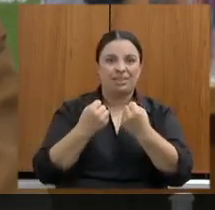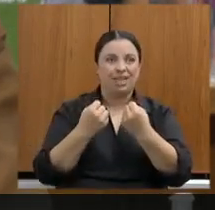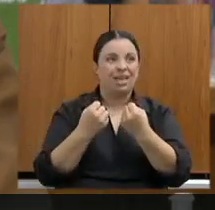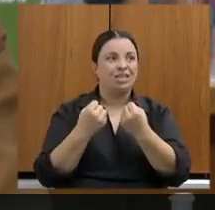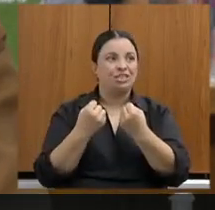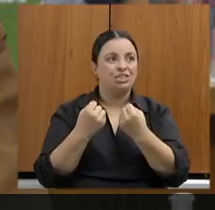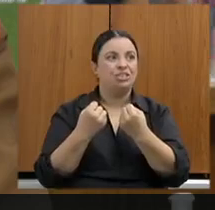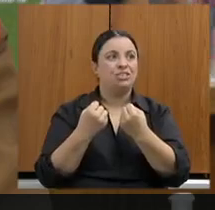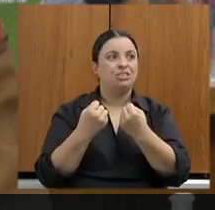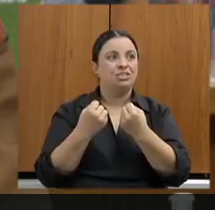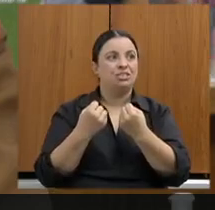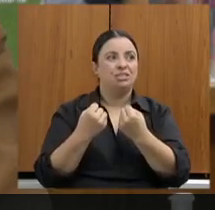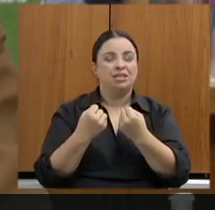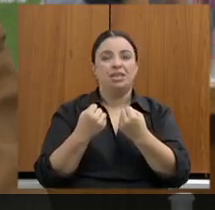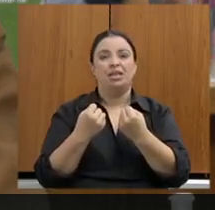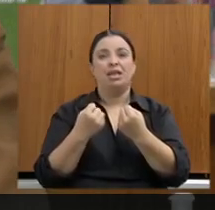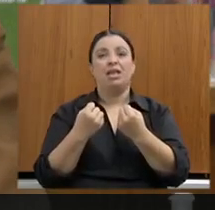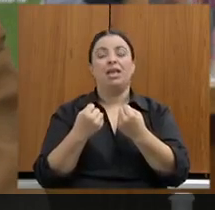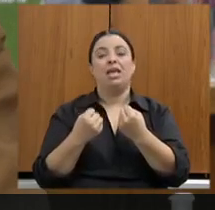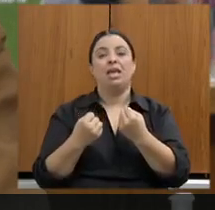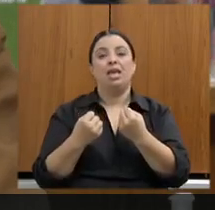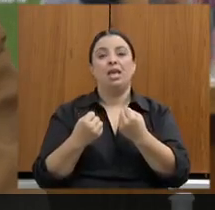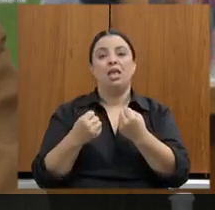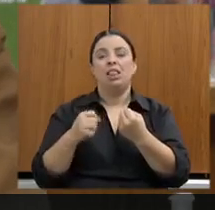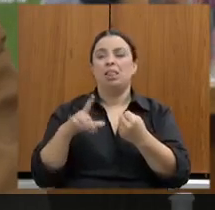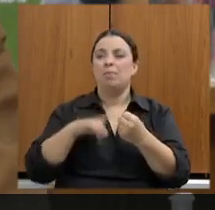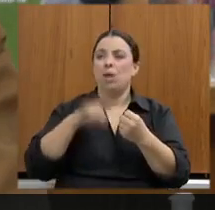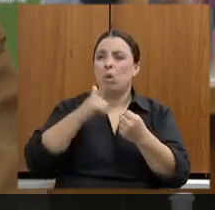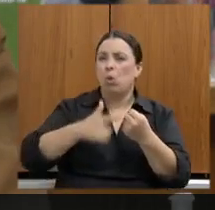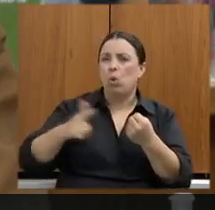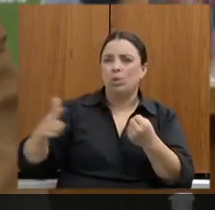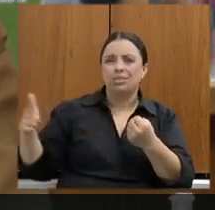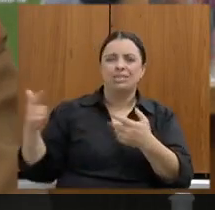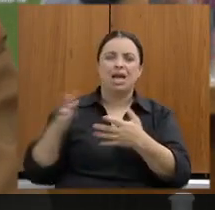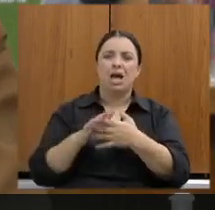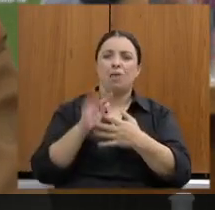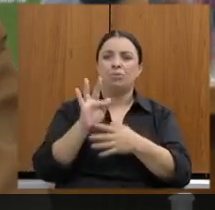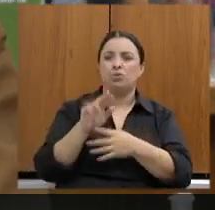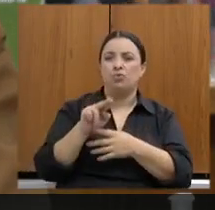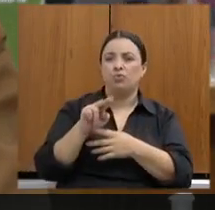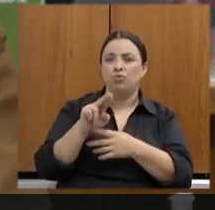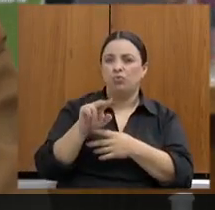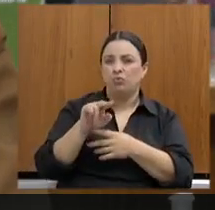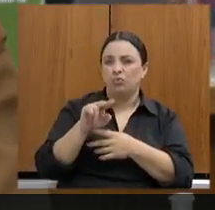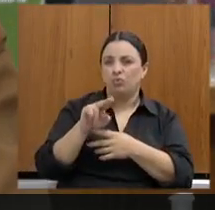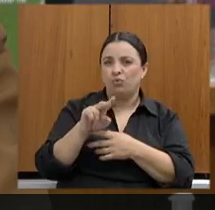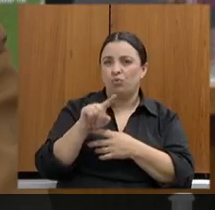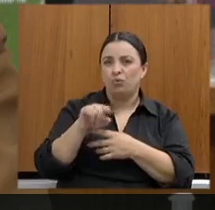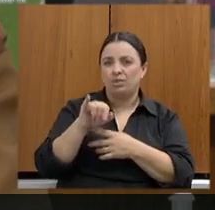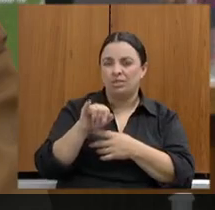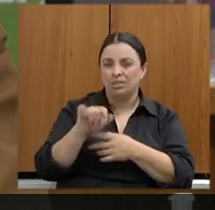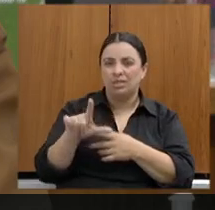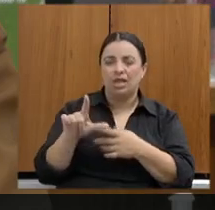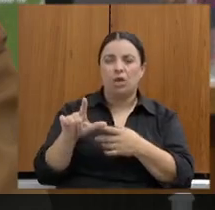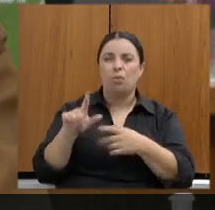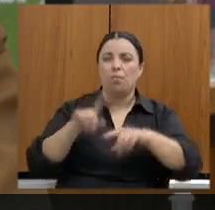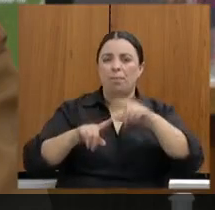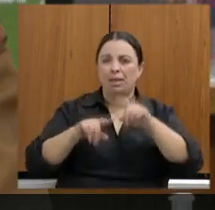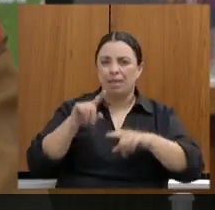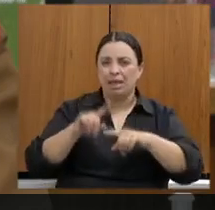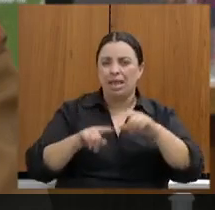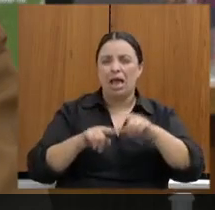de energia é transferida de alto poder de energia o seu equipamento adequado para que a Nossa tropa possa continuar de forma